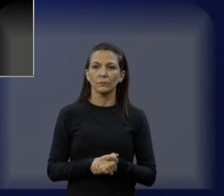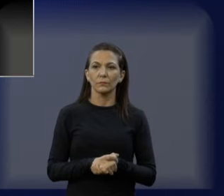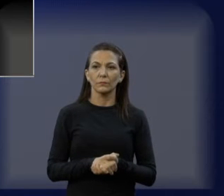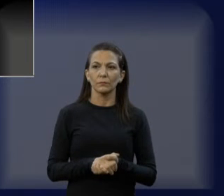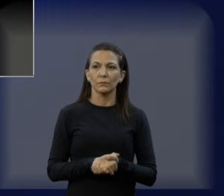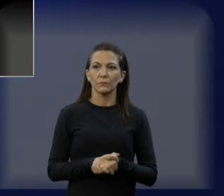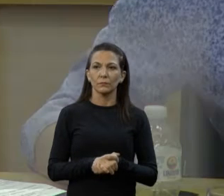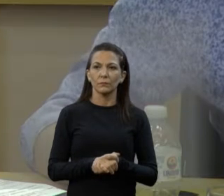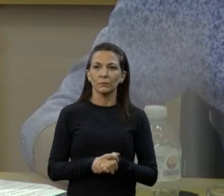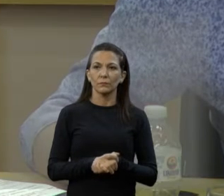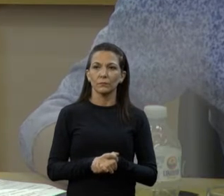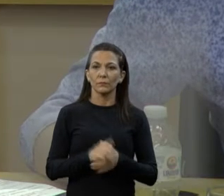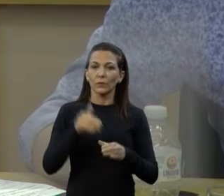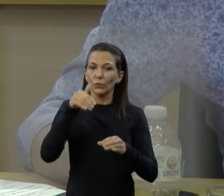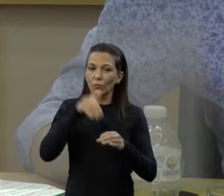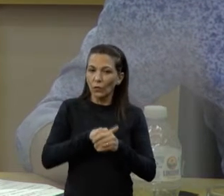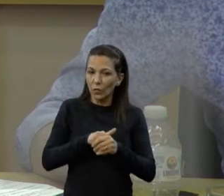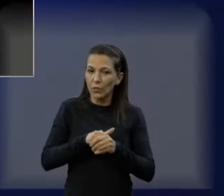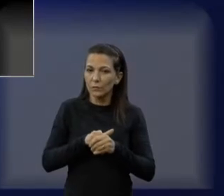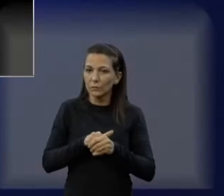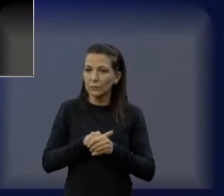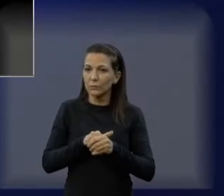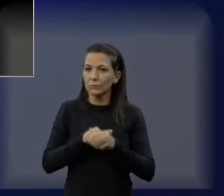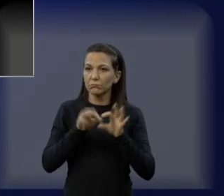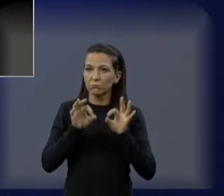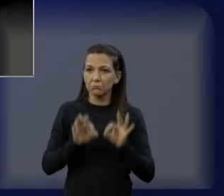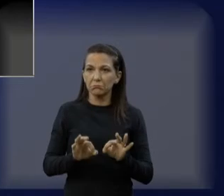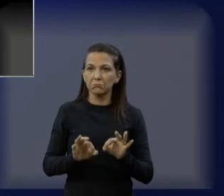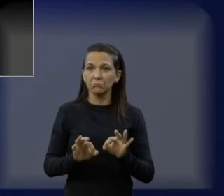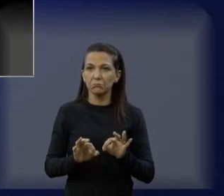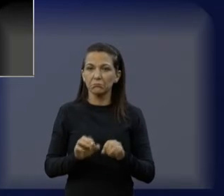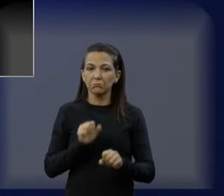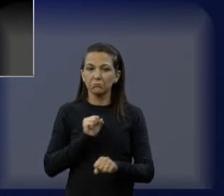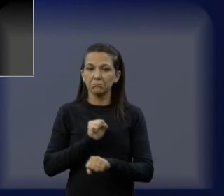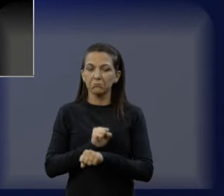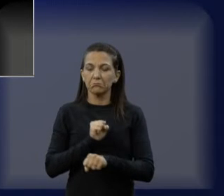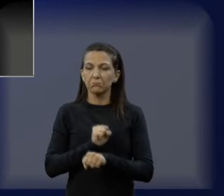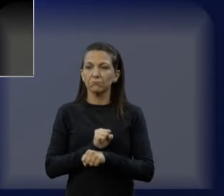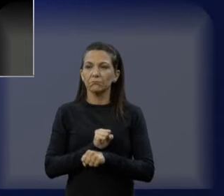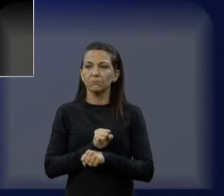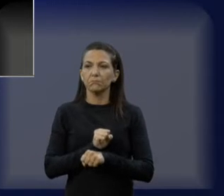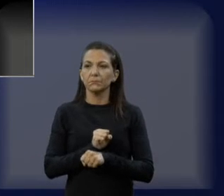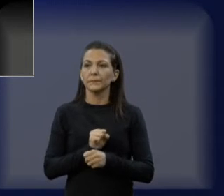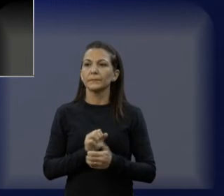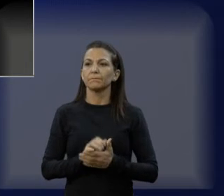e o Gil voto um só instante